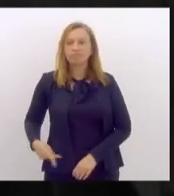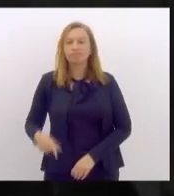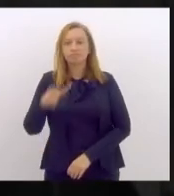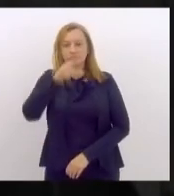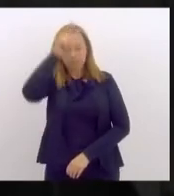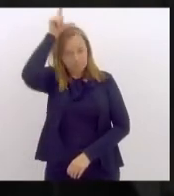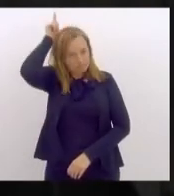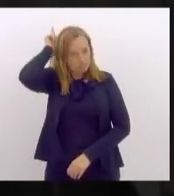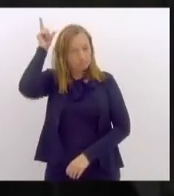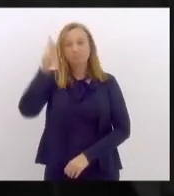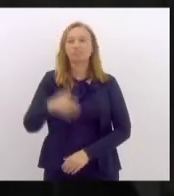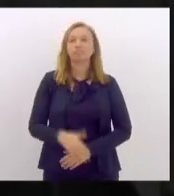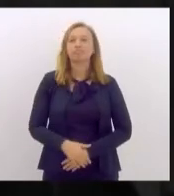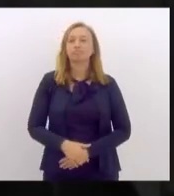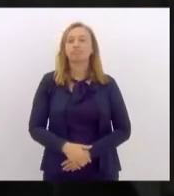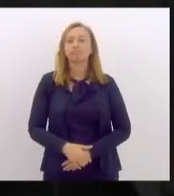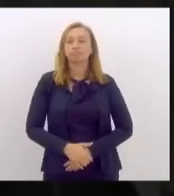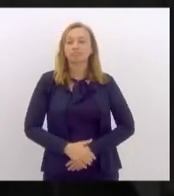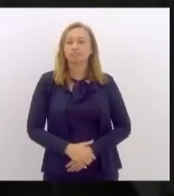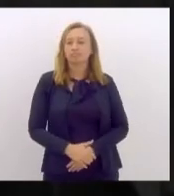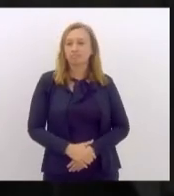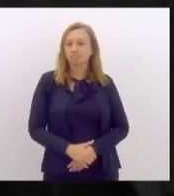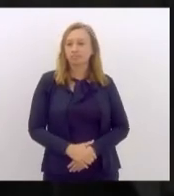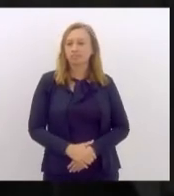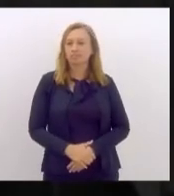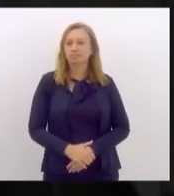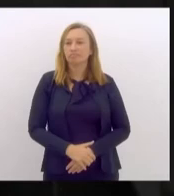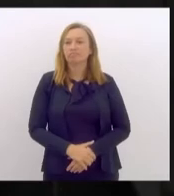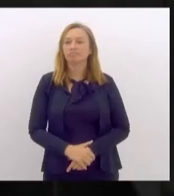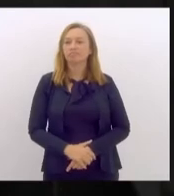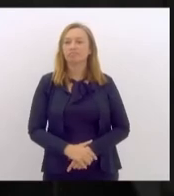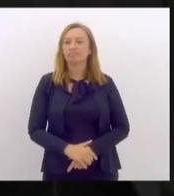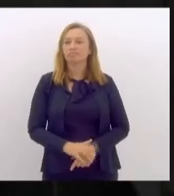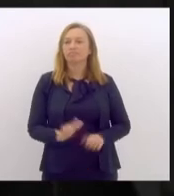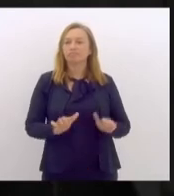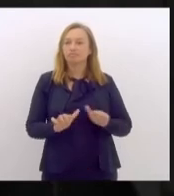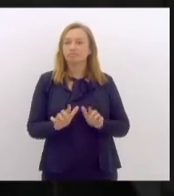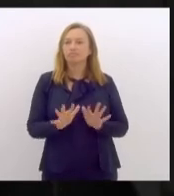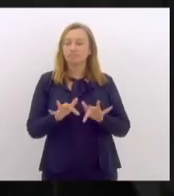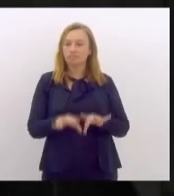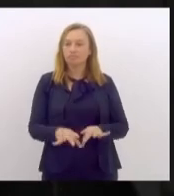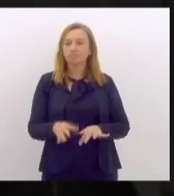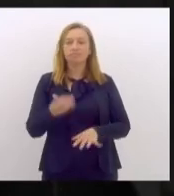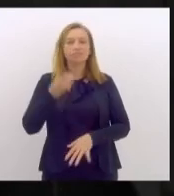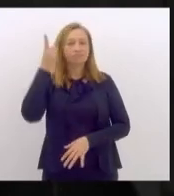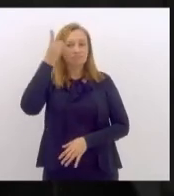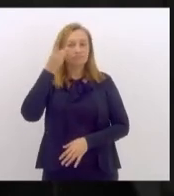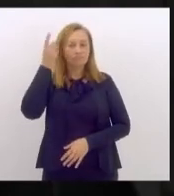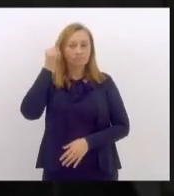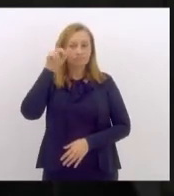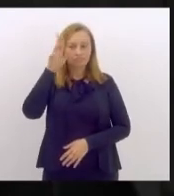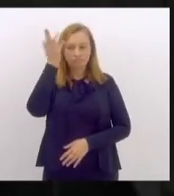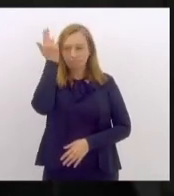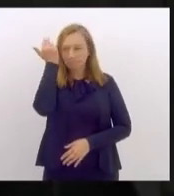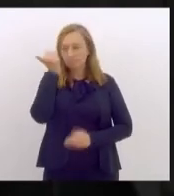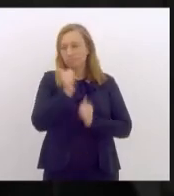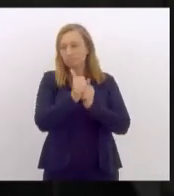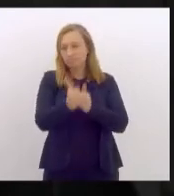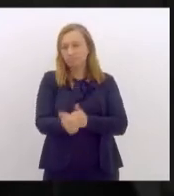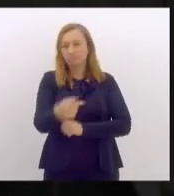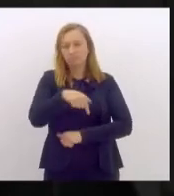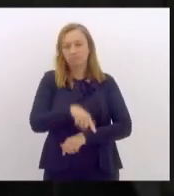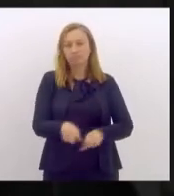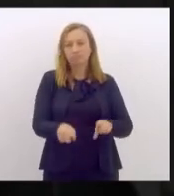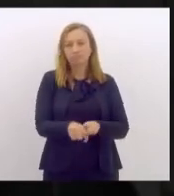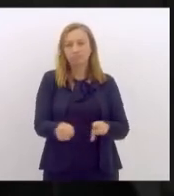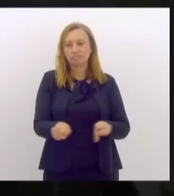Paulo que rege esse nosso expediente final Deputado Eleomar coelho que nos acompanha aqui